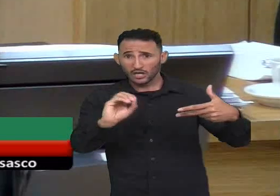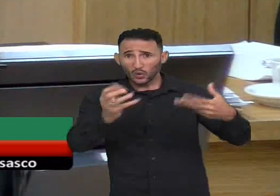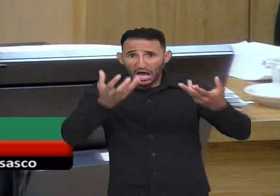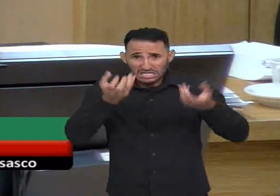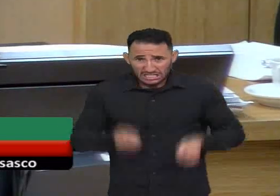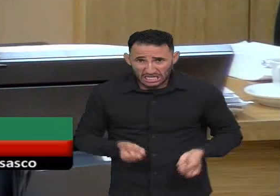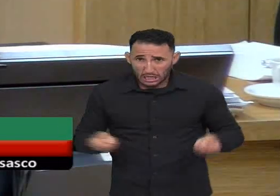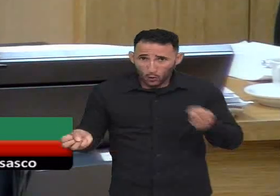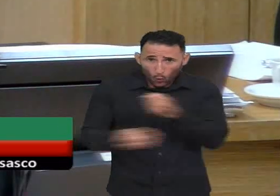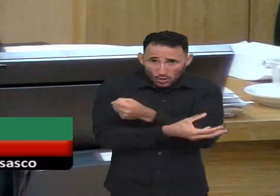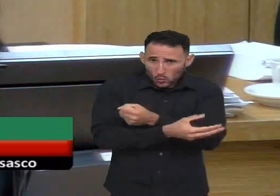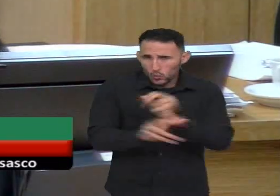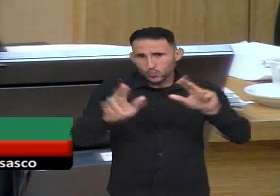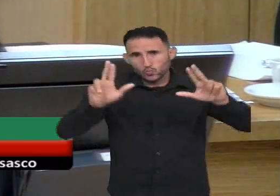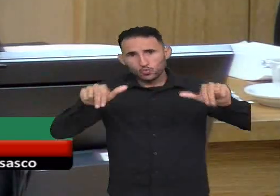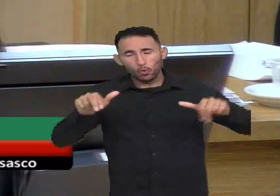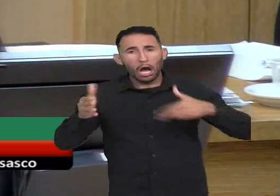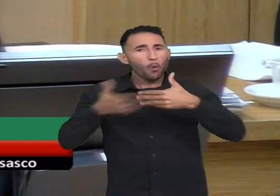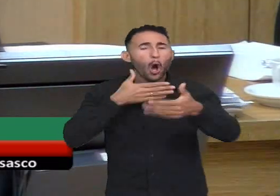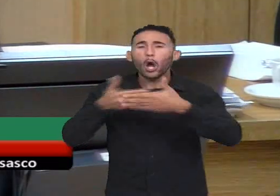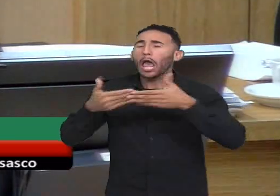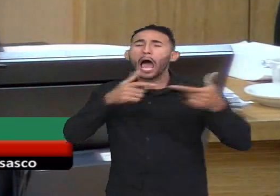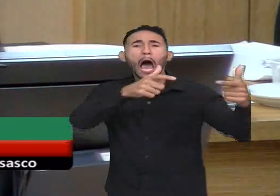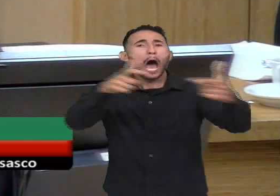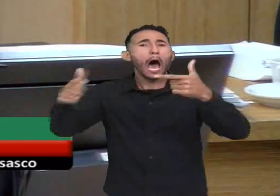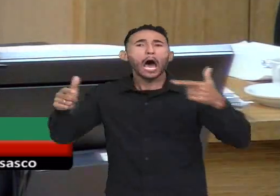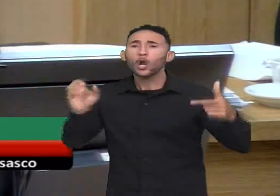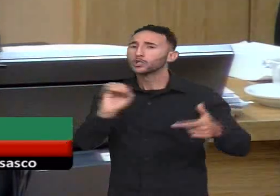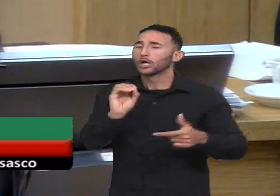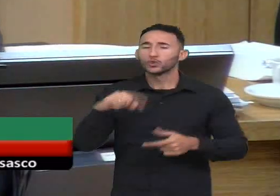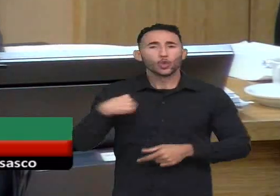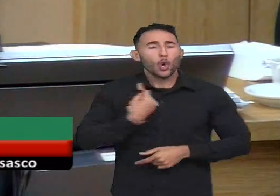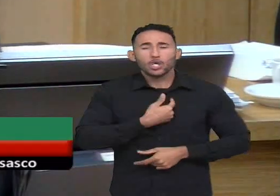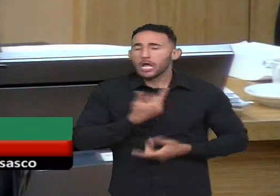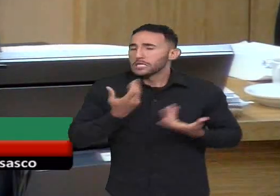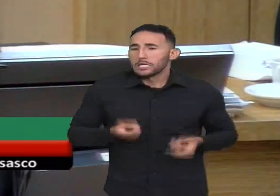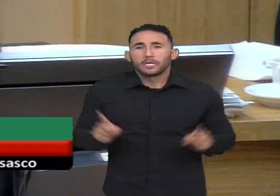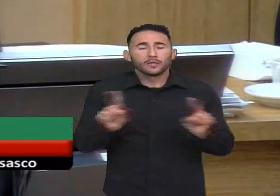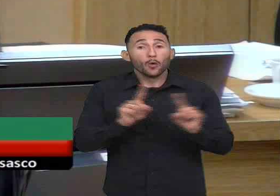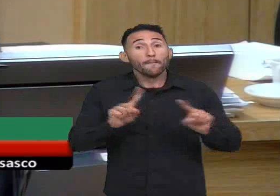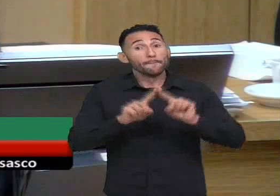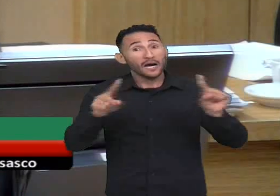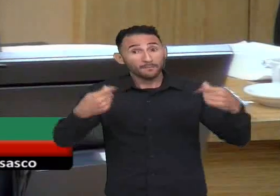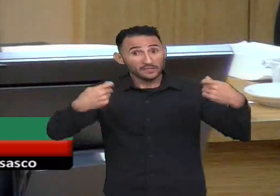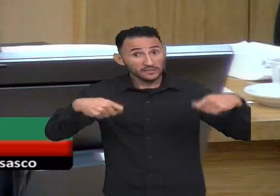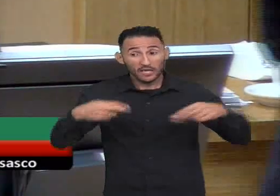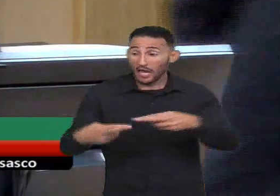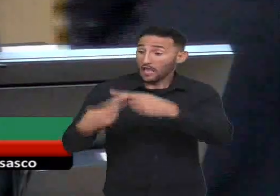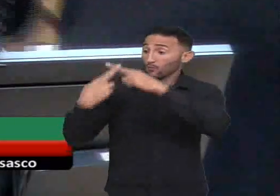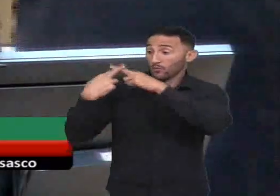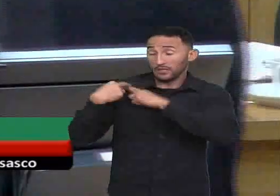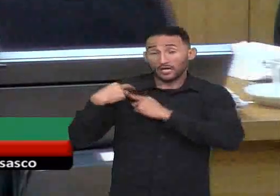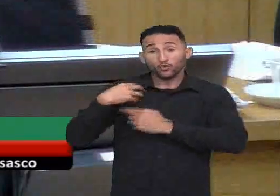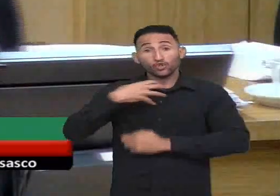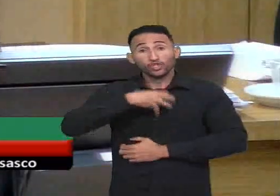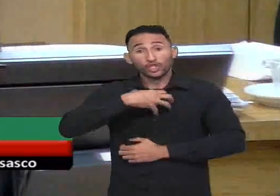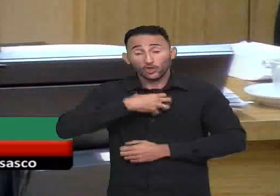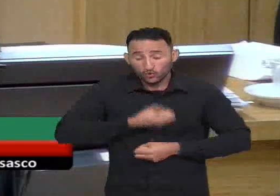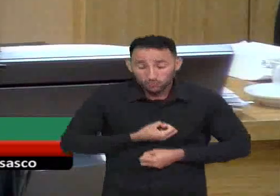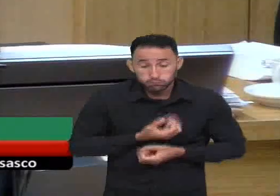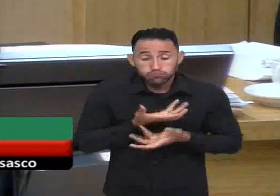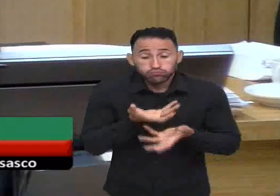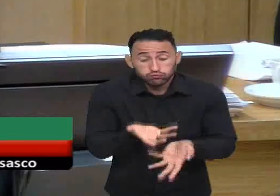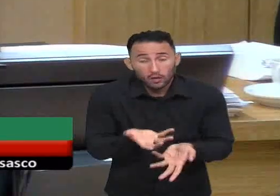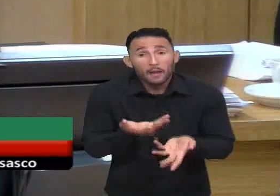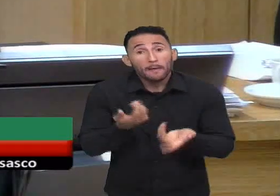de corrupção, seja ela na saúde ou em qualquer outros meios. Nós só temos que ter responsabilidade da forma de se colocar, da forma de se investigar. Nós temos